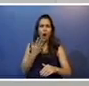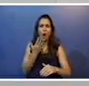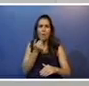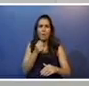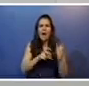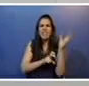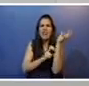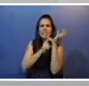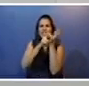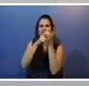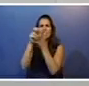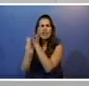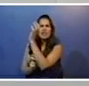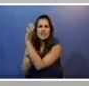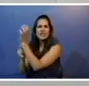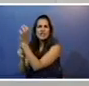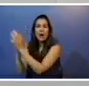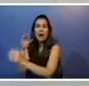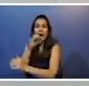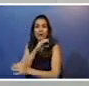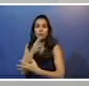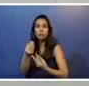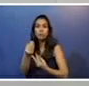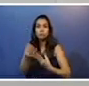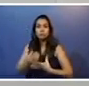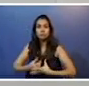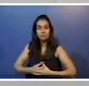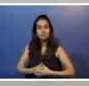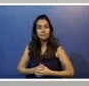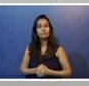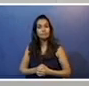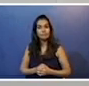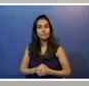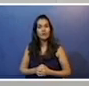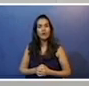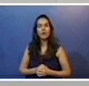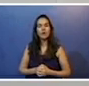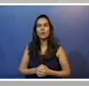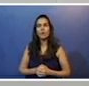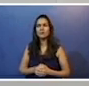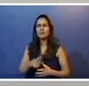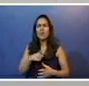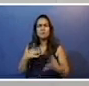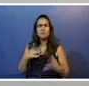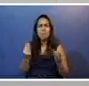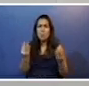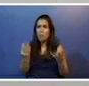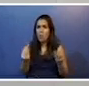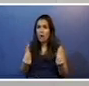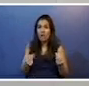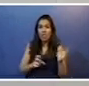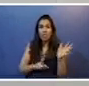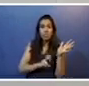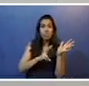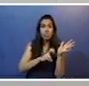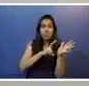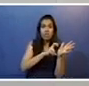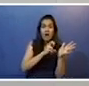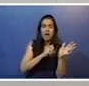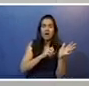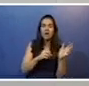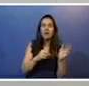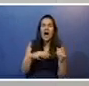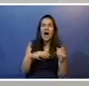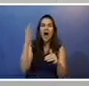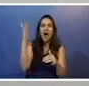até destruir as plantações praticamente inteiras, tá? Quando a população deles é muito grande, eles